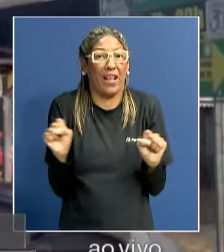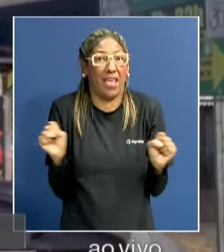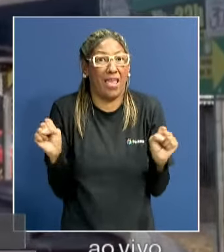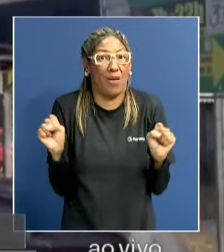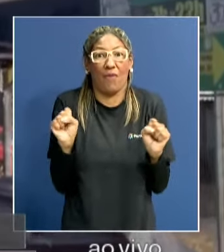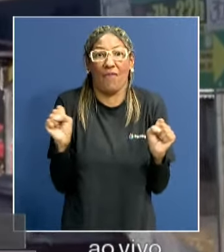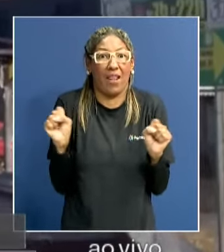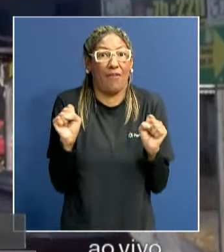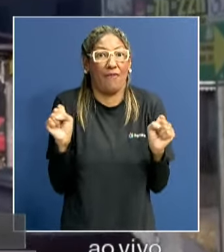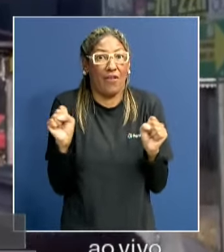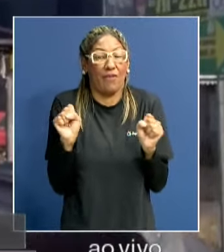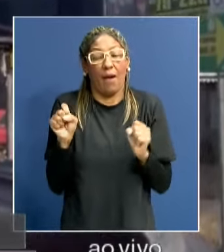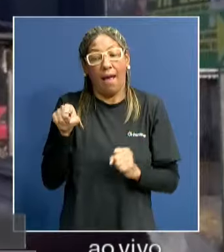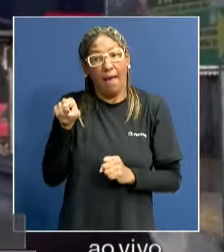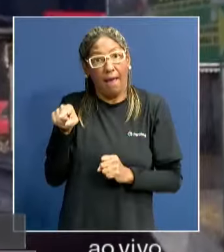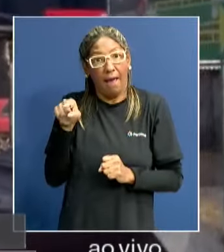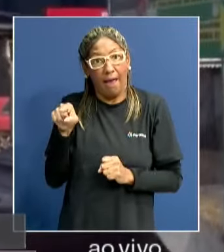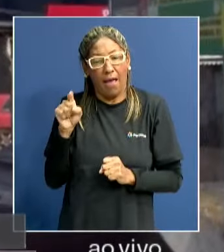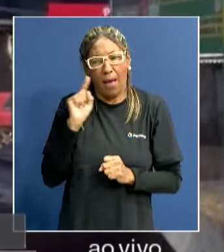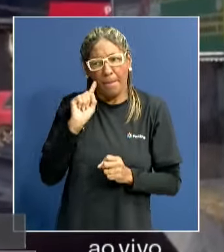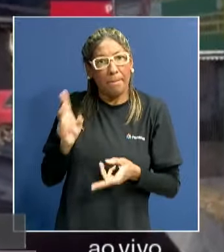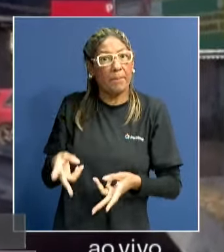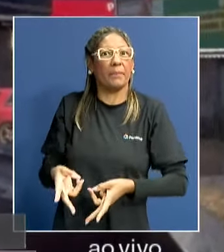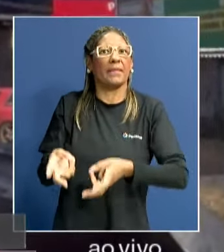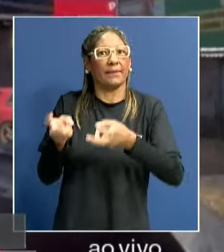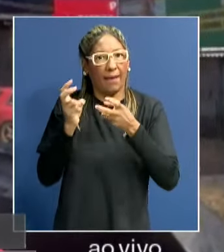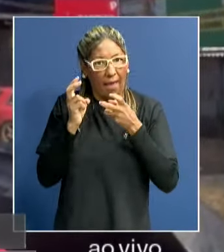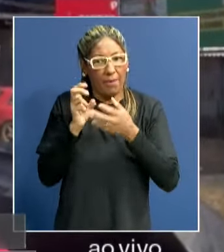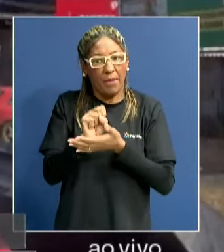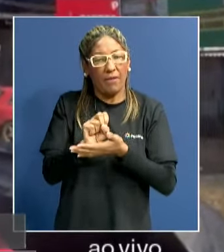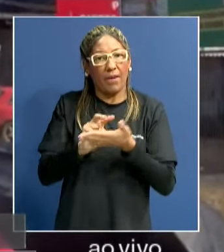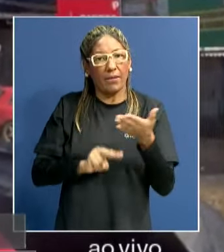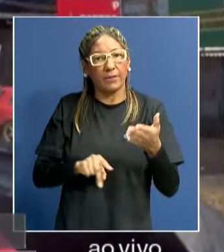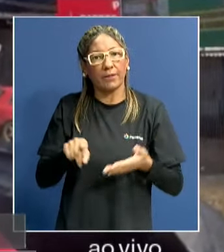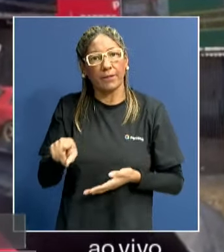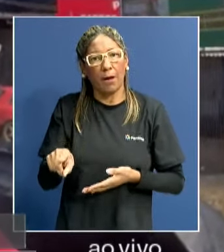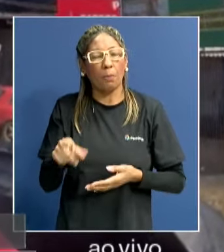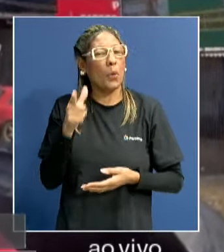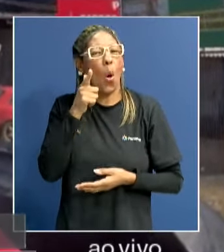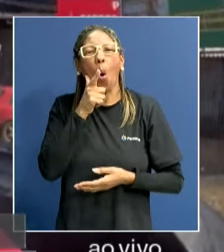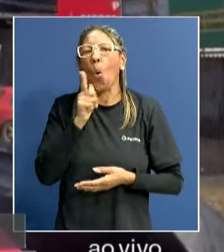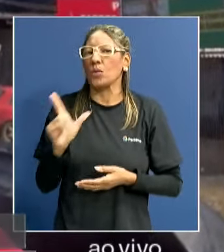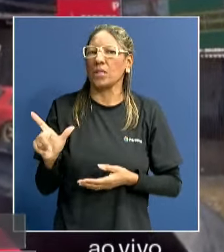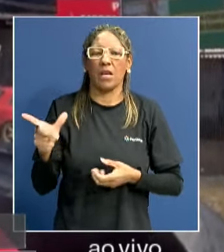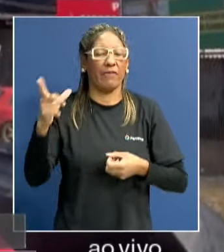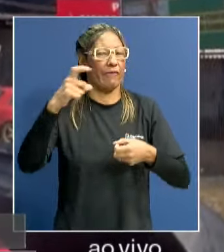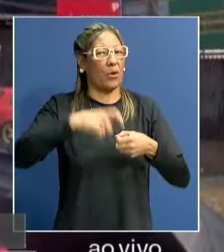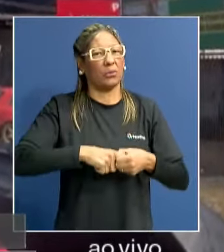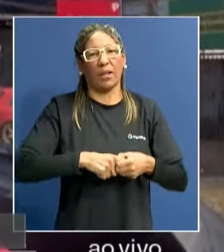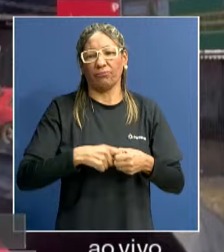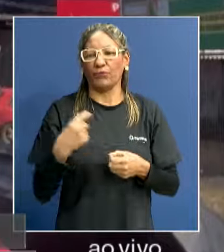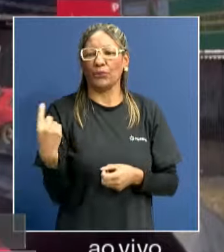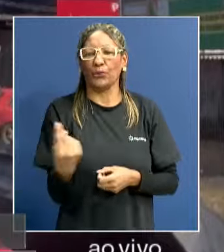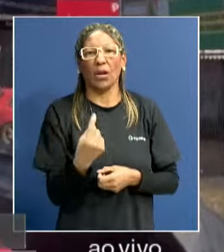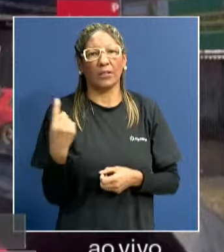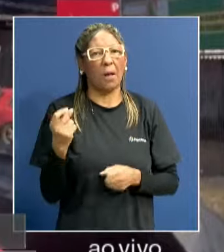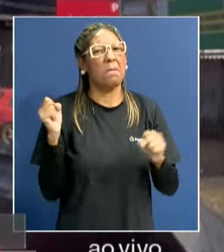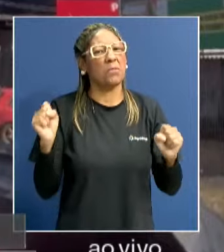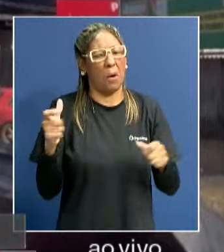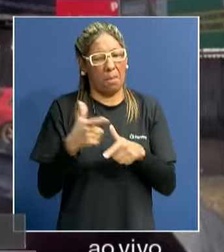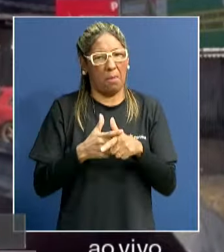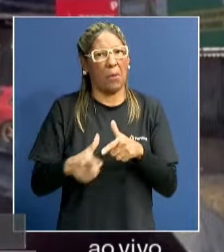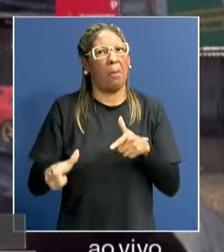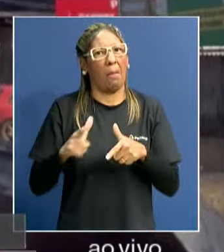assim, é praticamente certeza, fisiologicamente falando e avaliando, que essa pessoa não ia conseguir voltar, seriam infelizmente acometidas pela